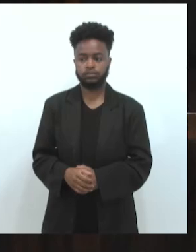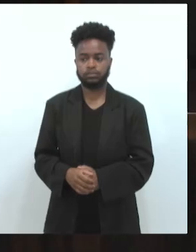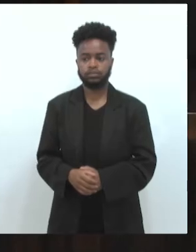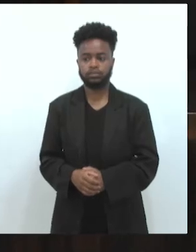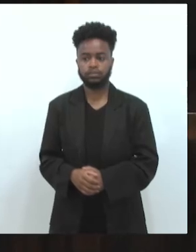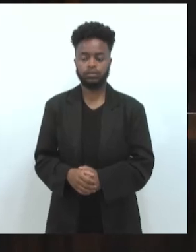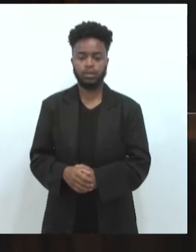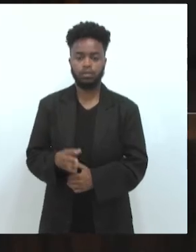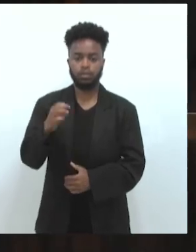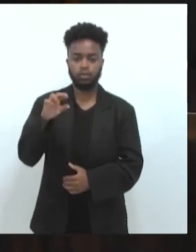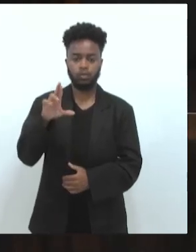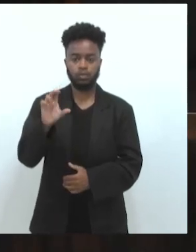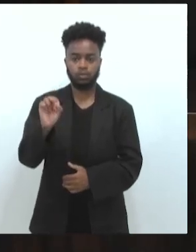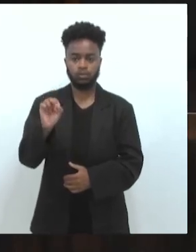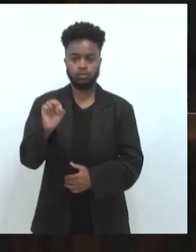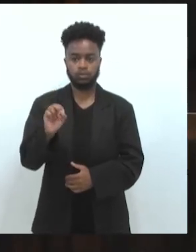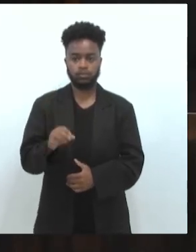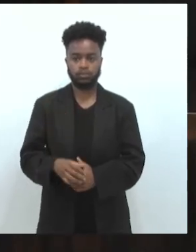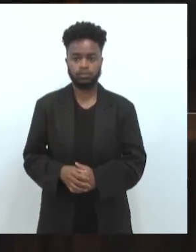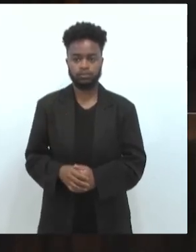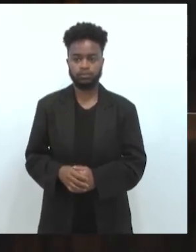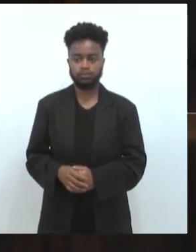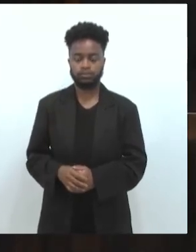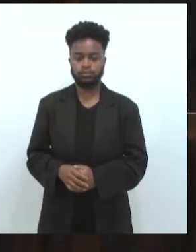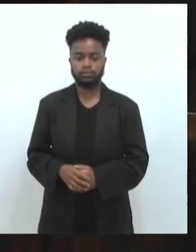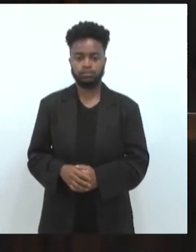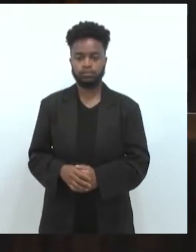Deputado Bruno Boareto.